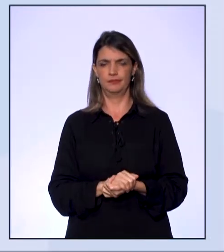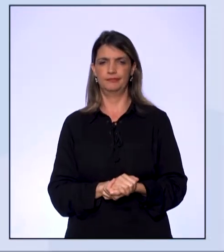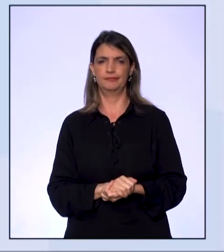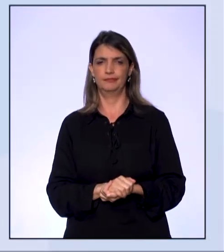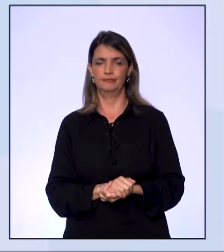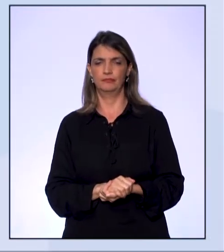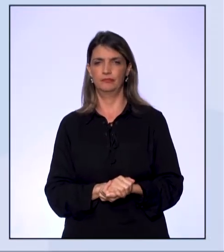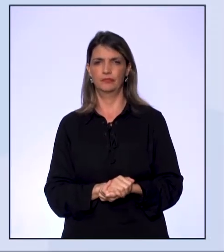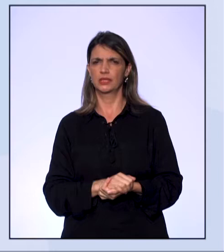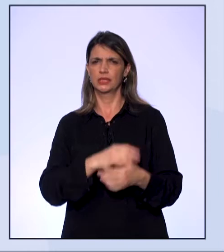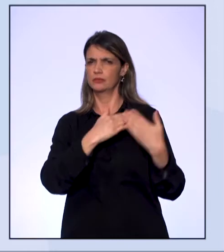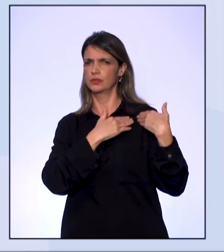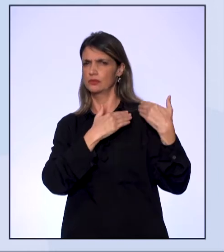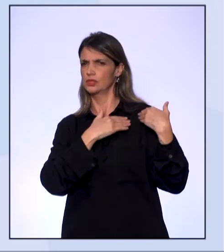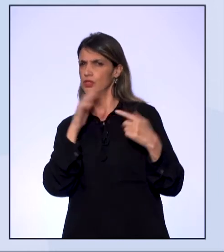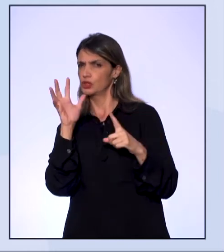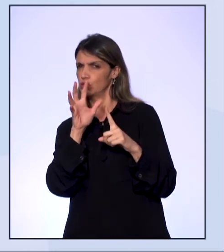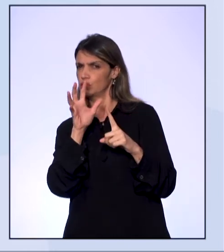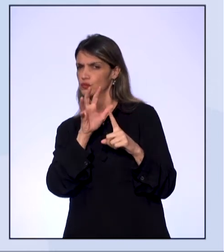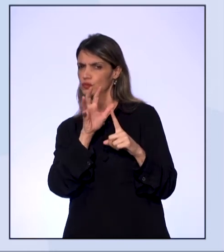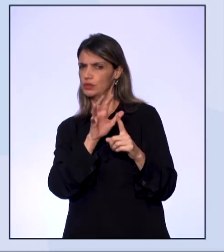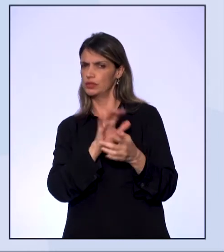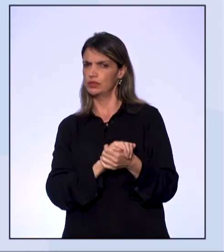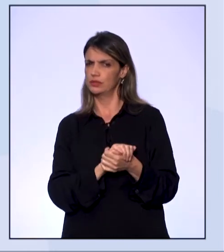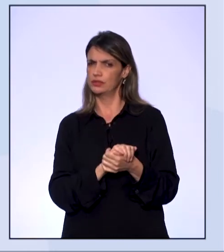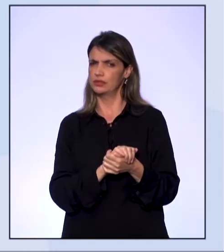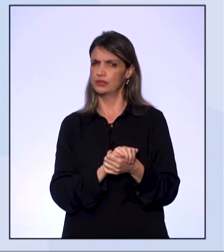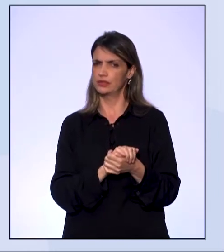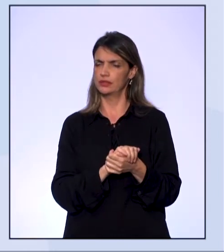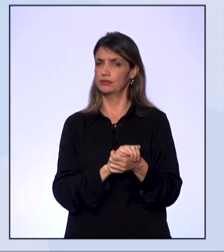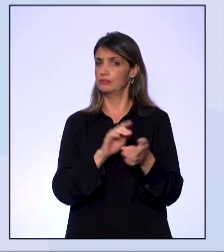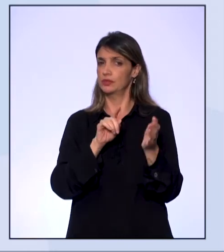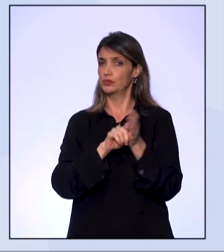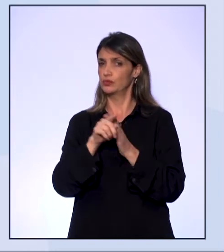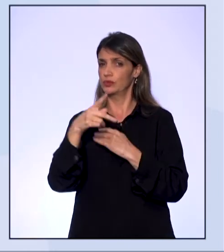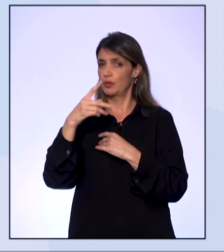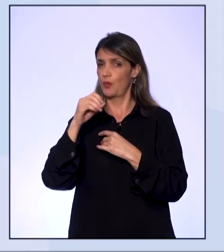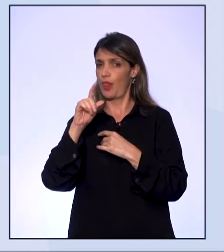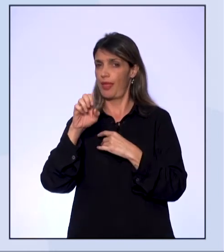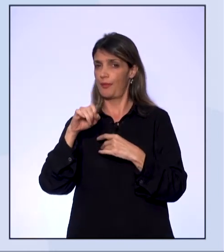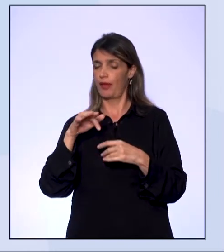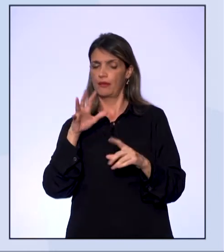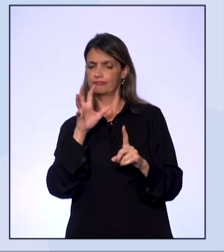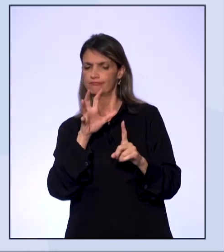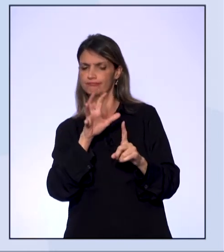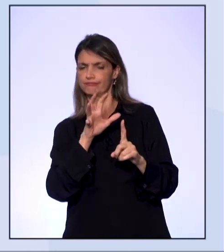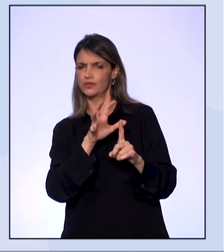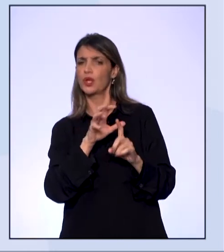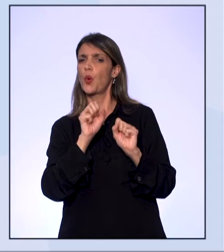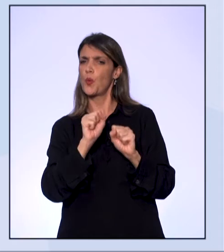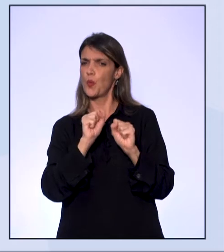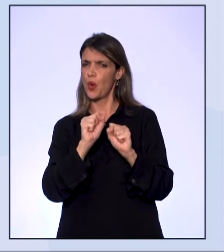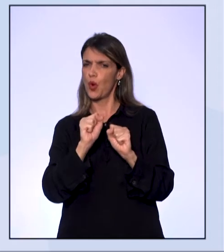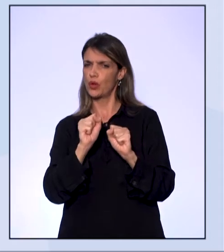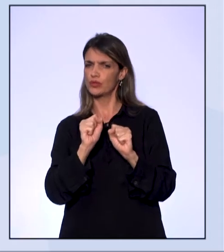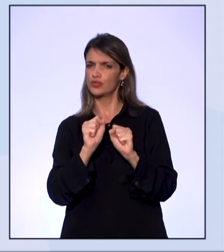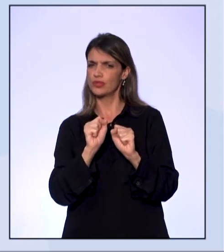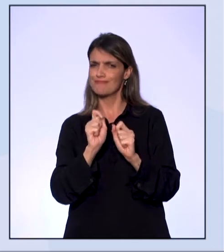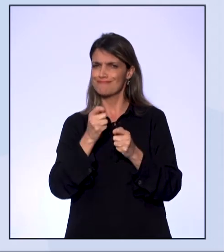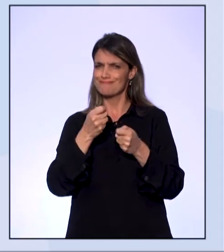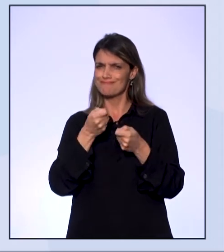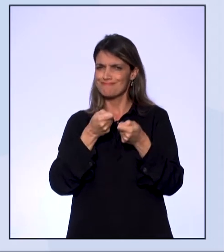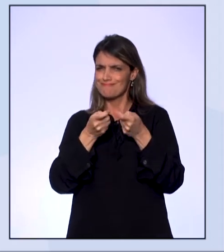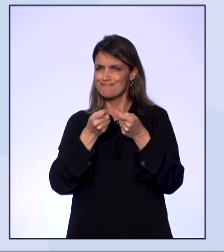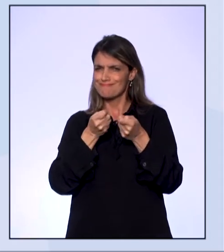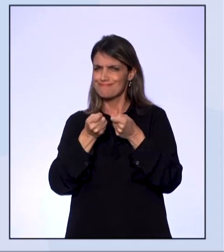o papel dos influencers, questão polêmica. Os influencers podem ser comparados com o articulista? A gente vai anotar no caderno,